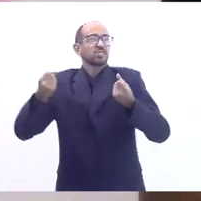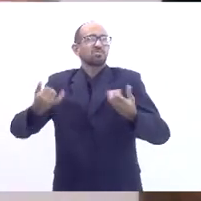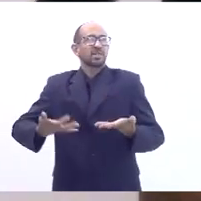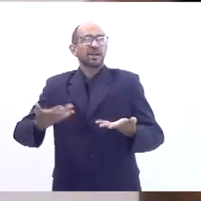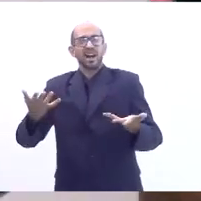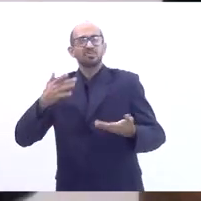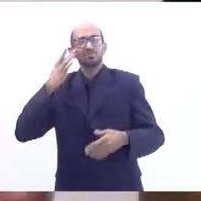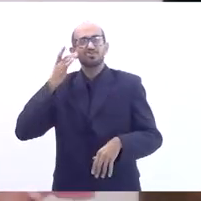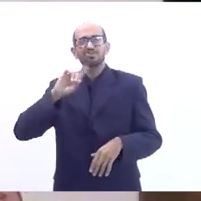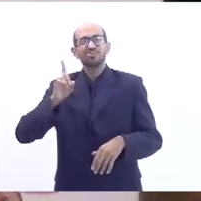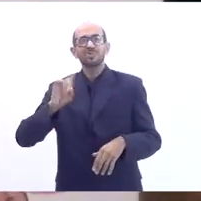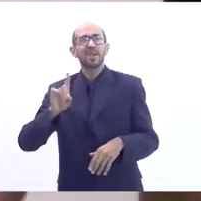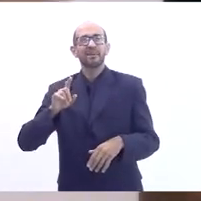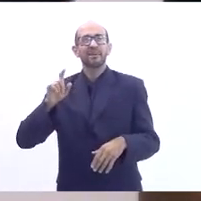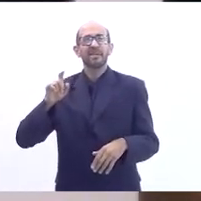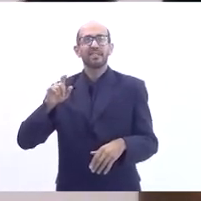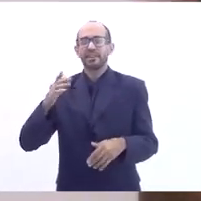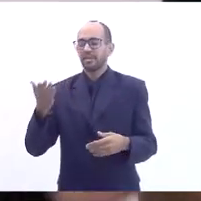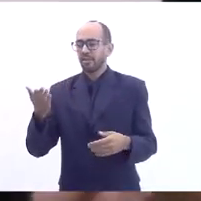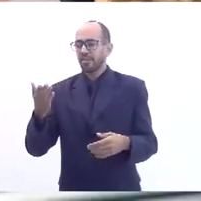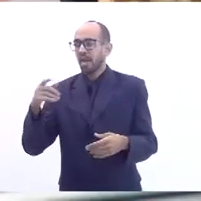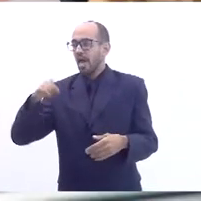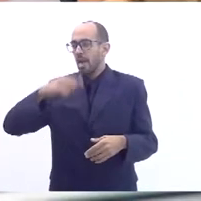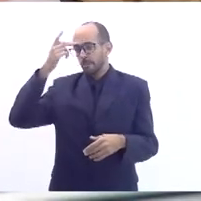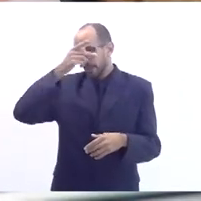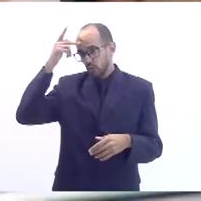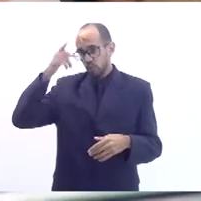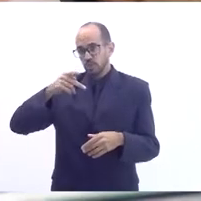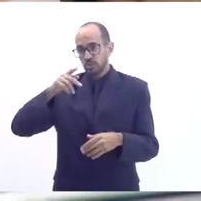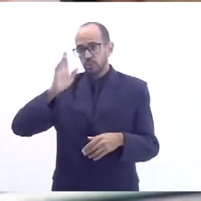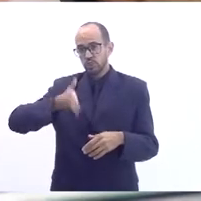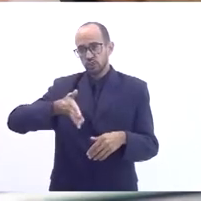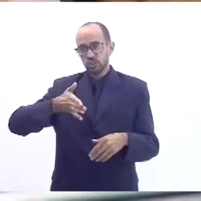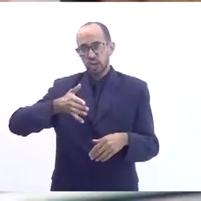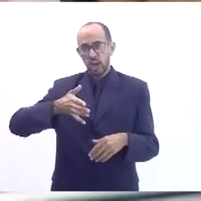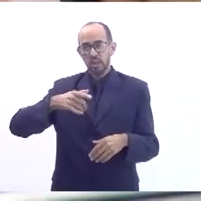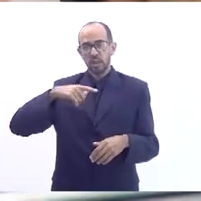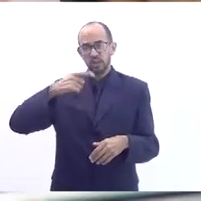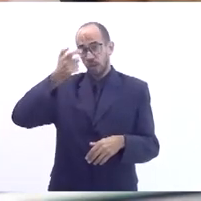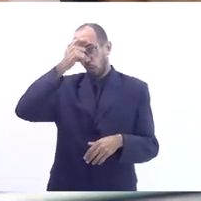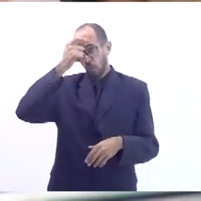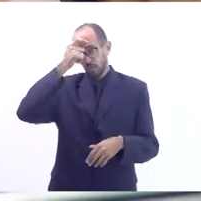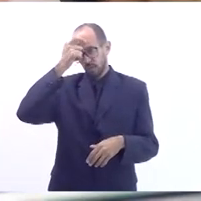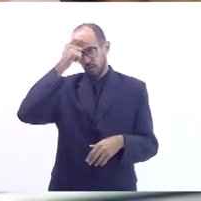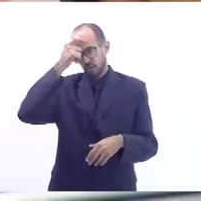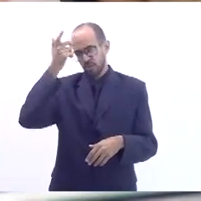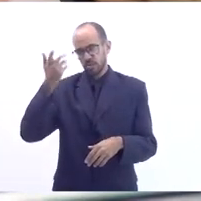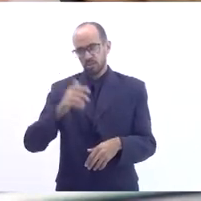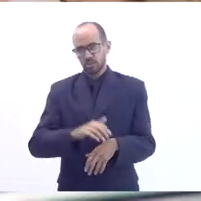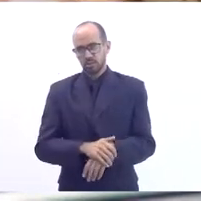já favor né são convertidos que a gente chama né conscientes